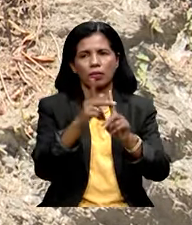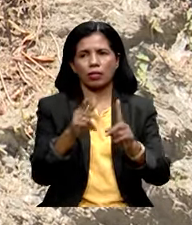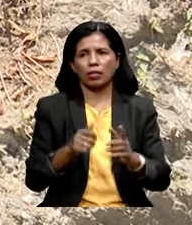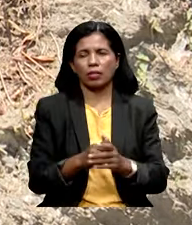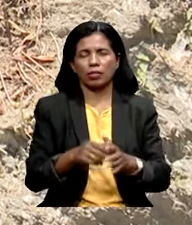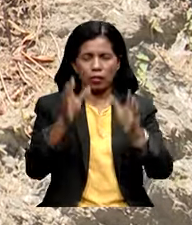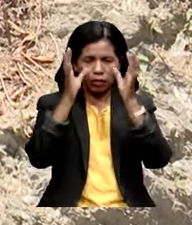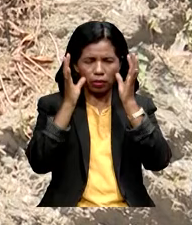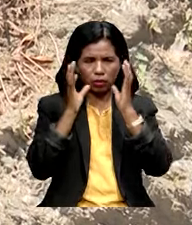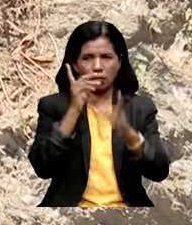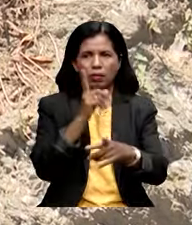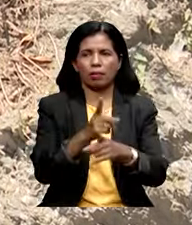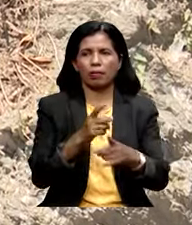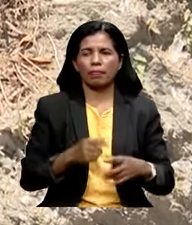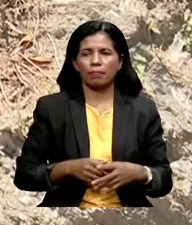triste.